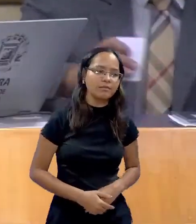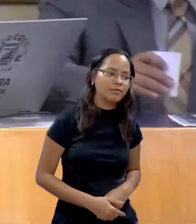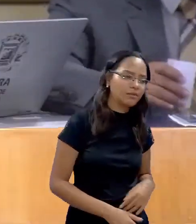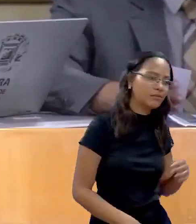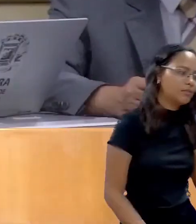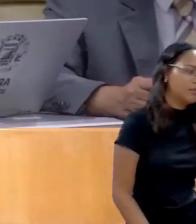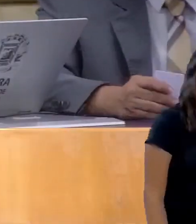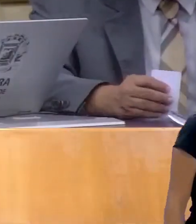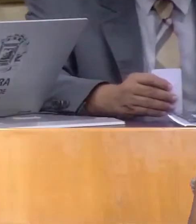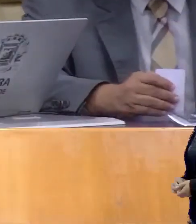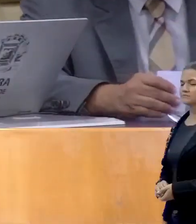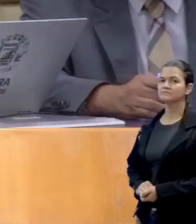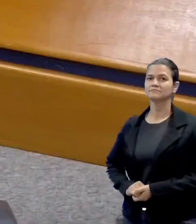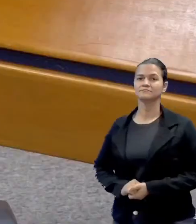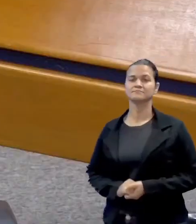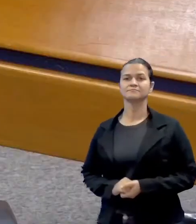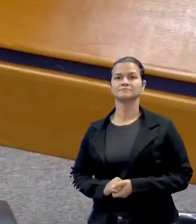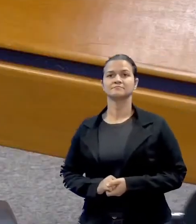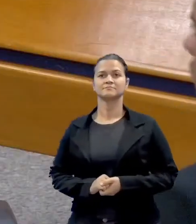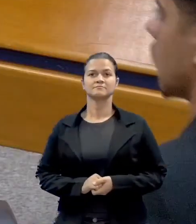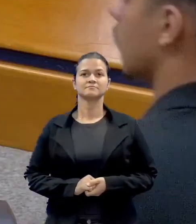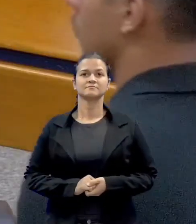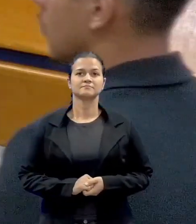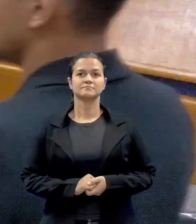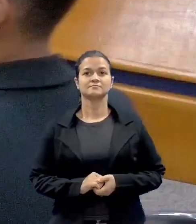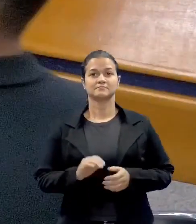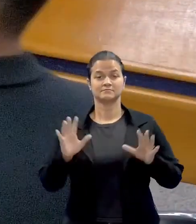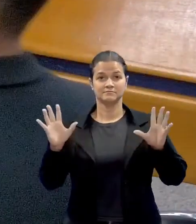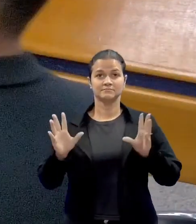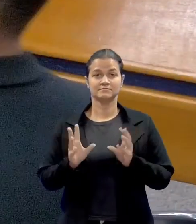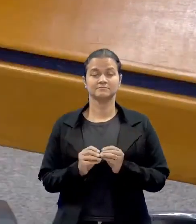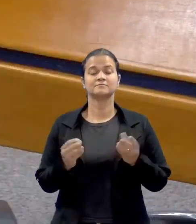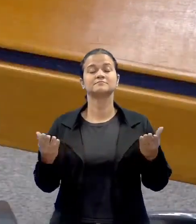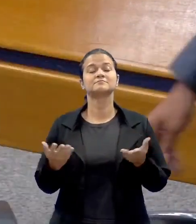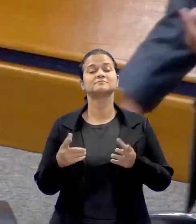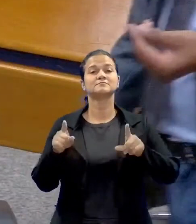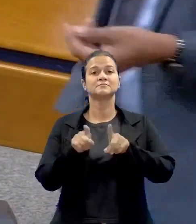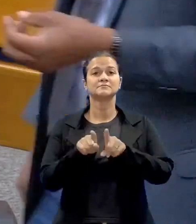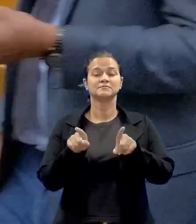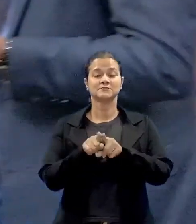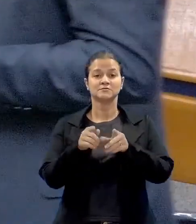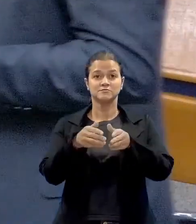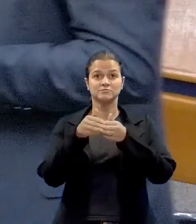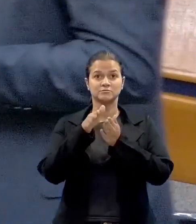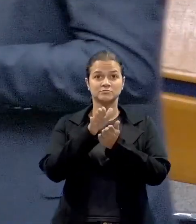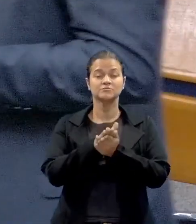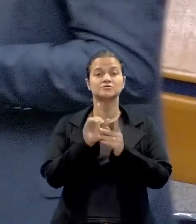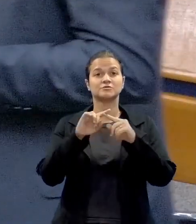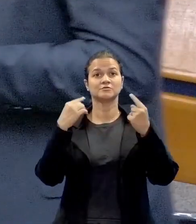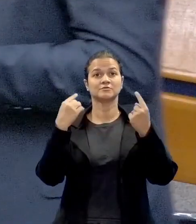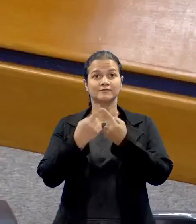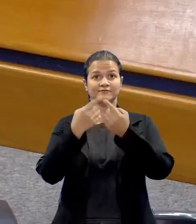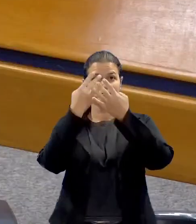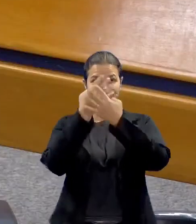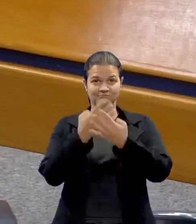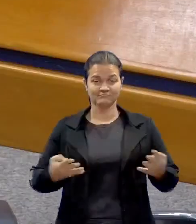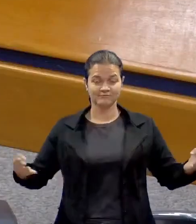Pode concluir, vereador. Só para finalizar, também o requerimento de sessão solene a todos os